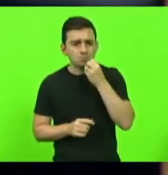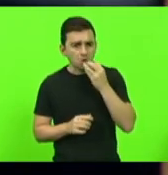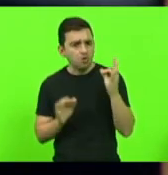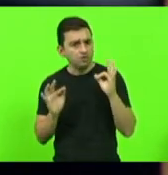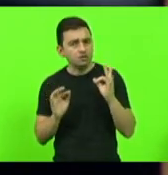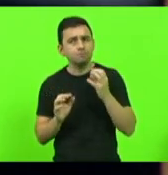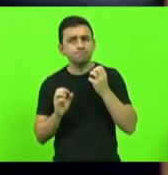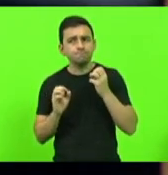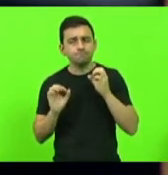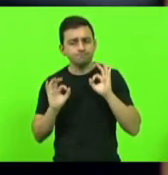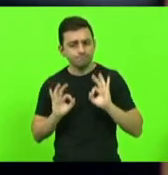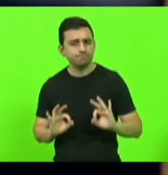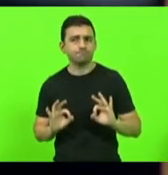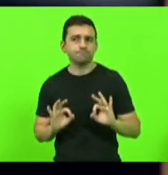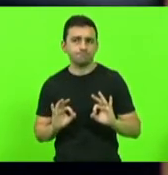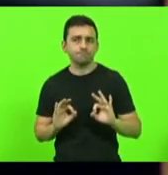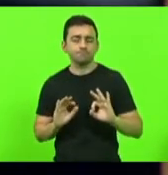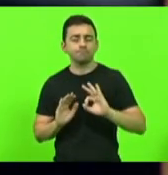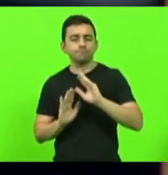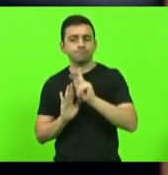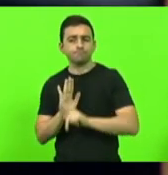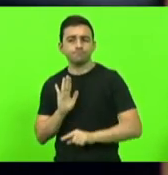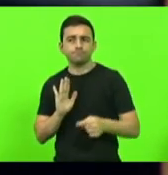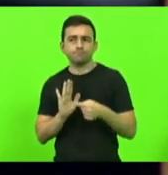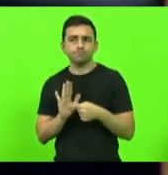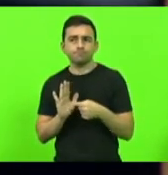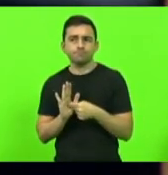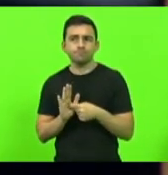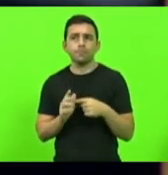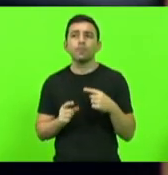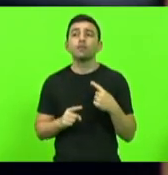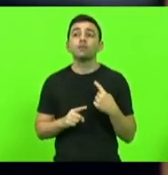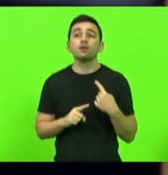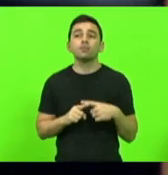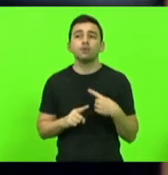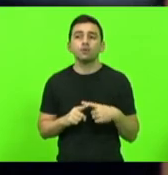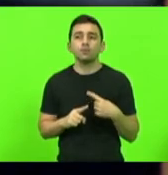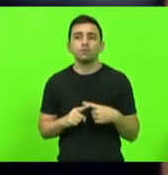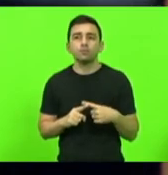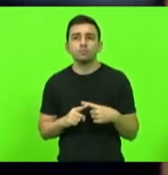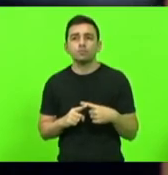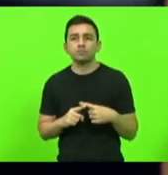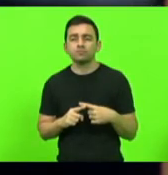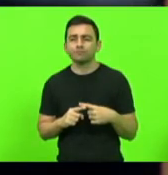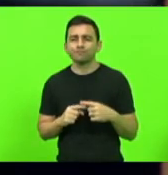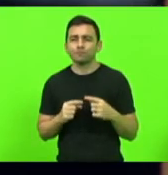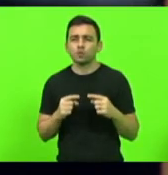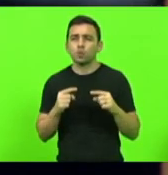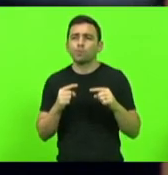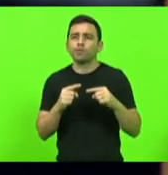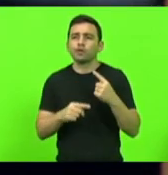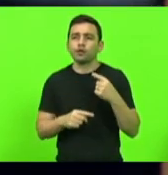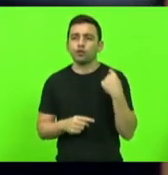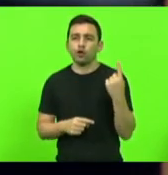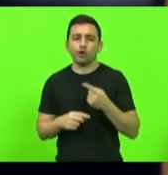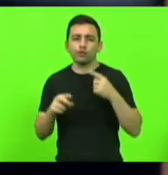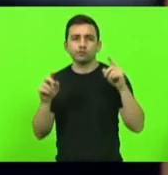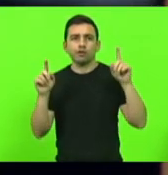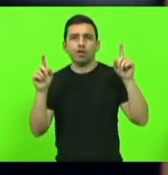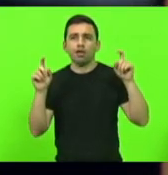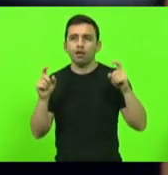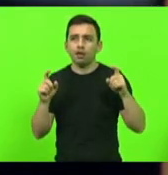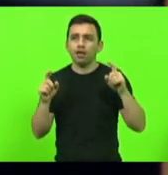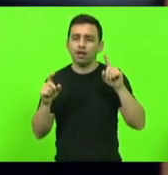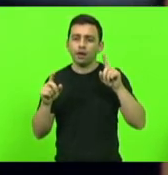estabelecer esse projeto, porque não é questão de nós, entre aspas,